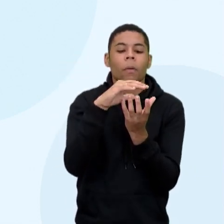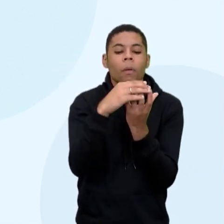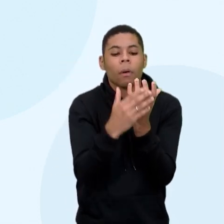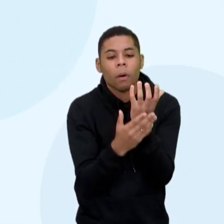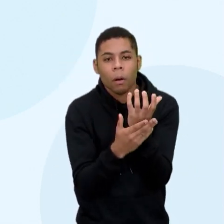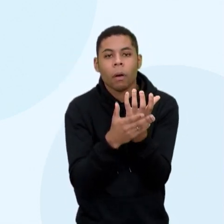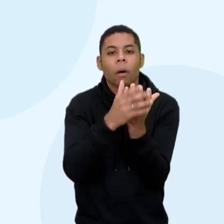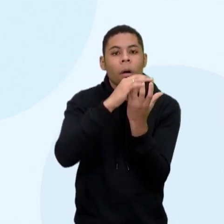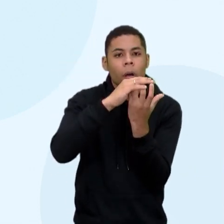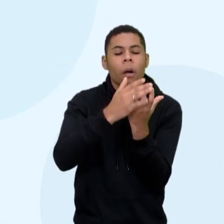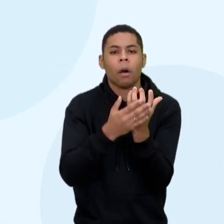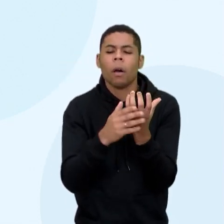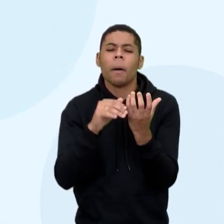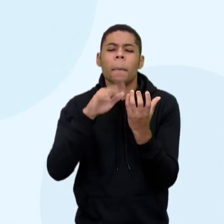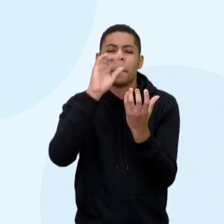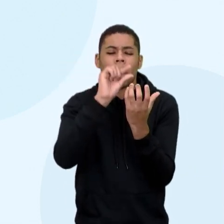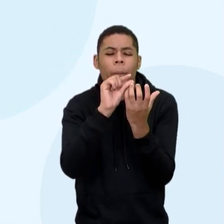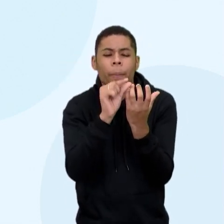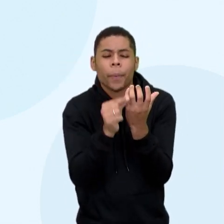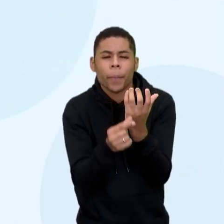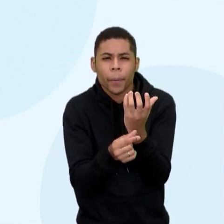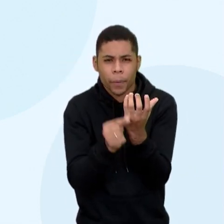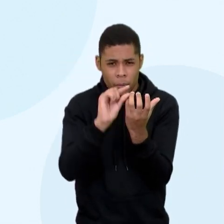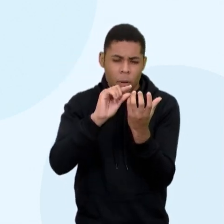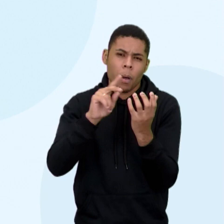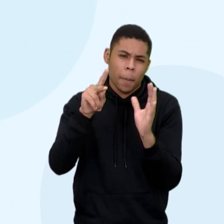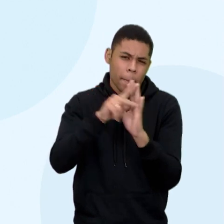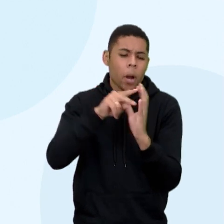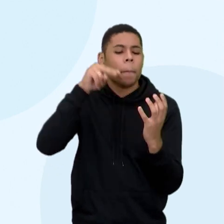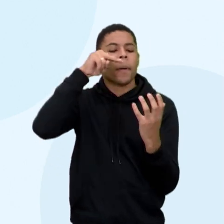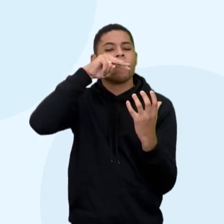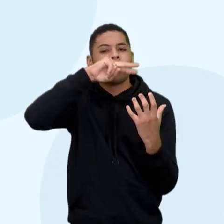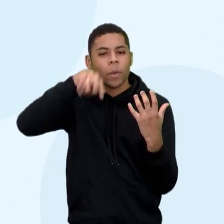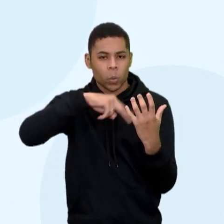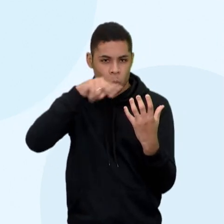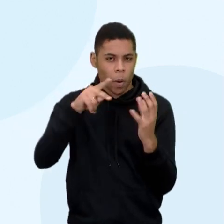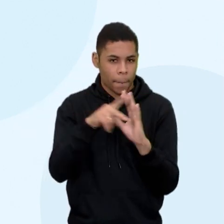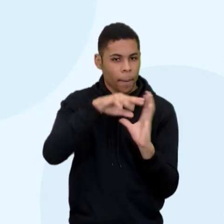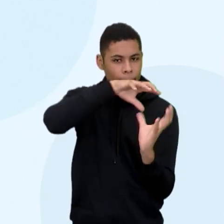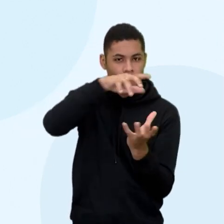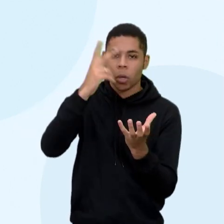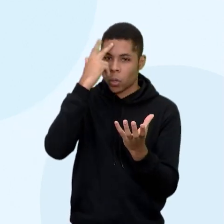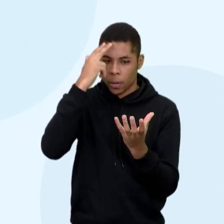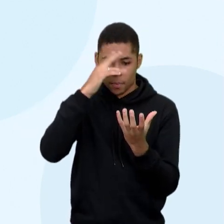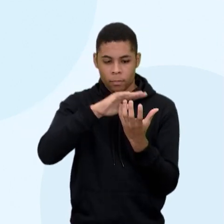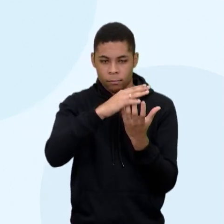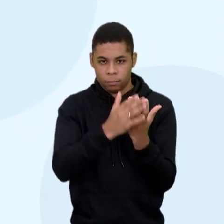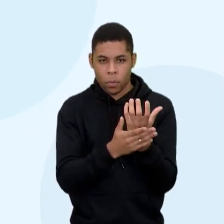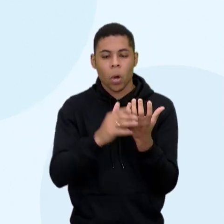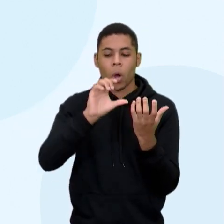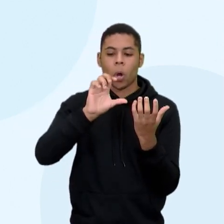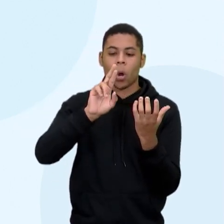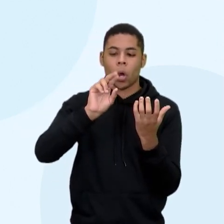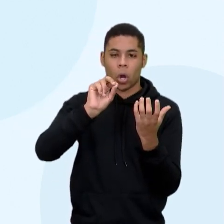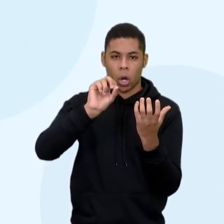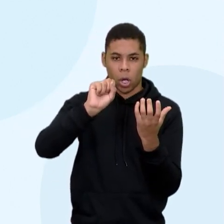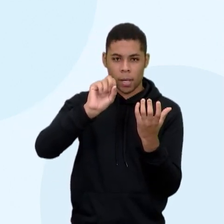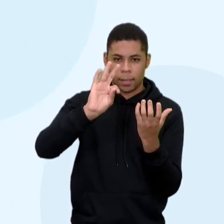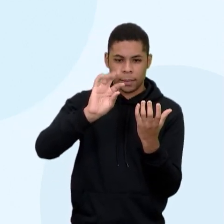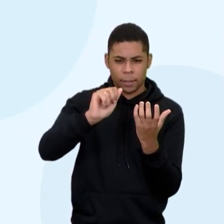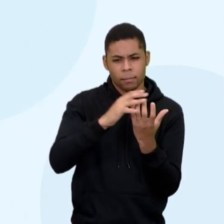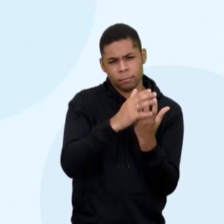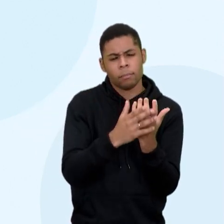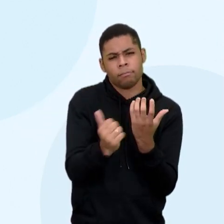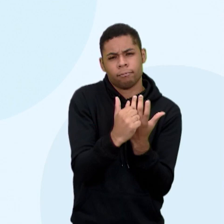né, que é a parte mais fina aí das estruturas internas do nosso planeta, né, basicamente aí com rochas